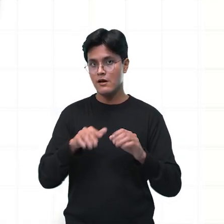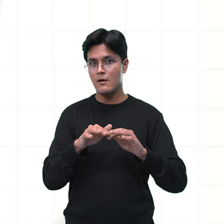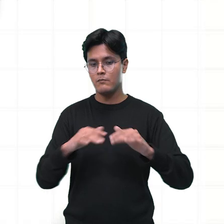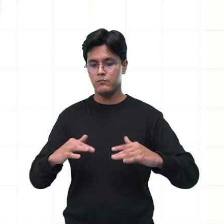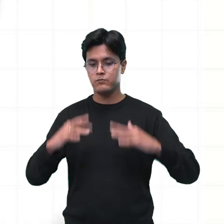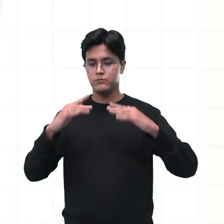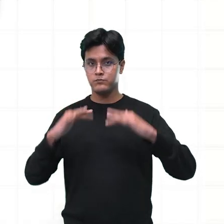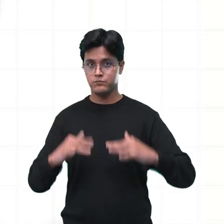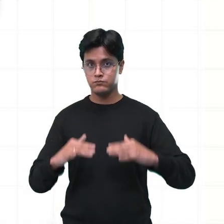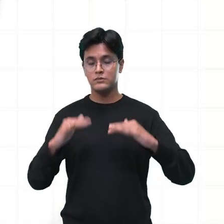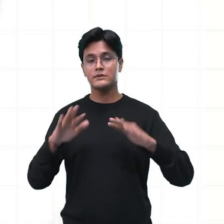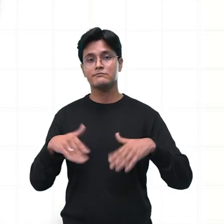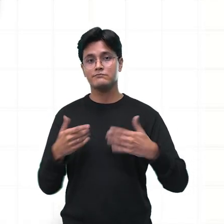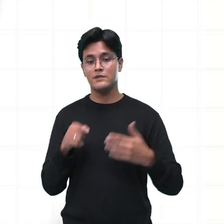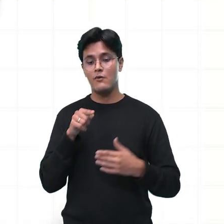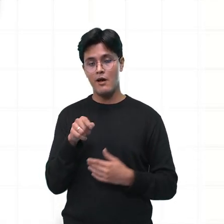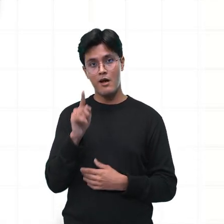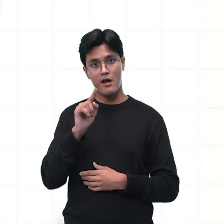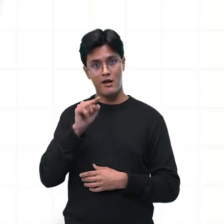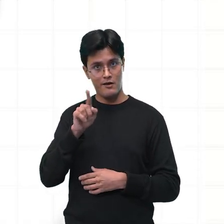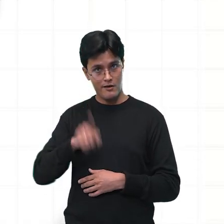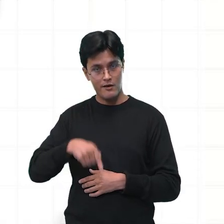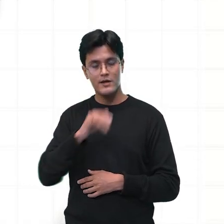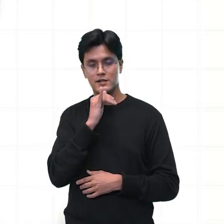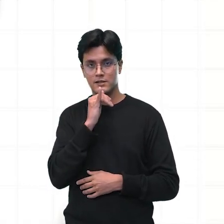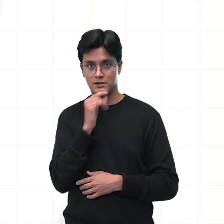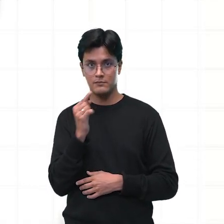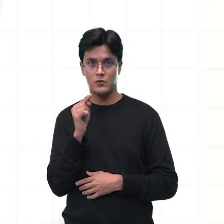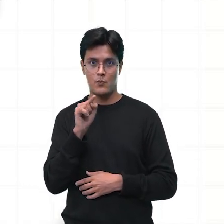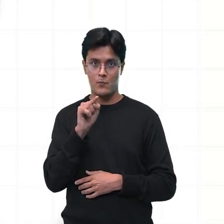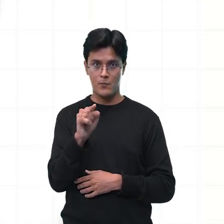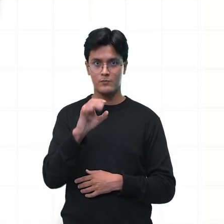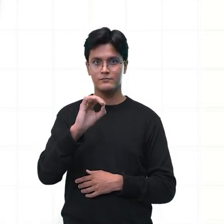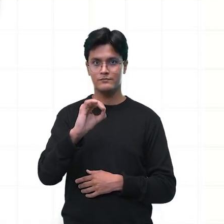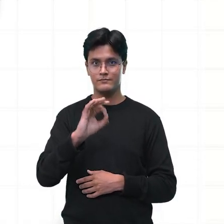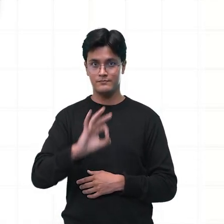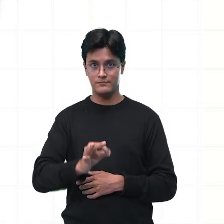ele será o ponto zero. Tá certo?